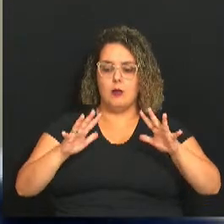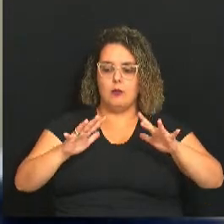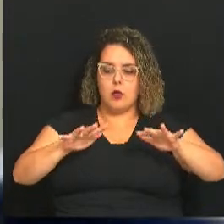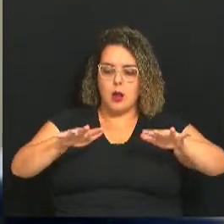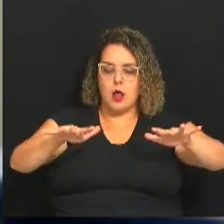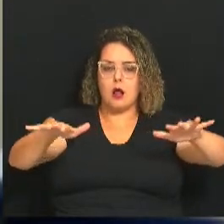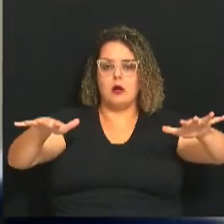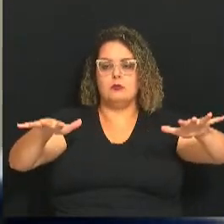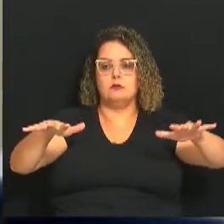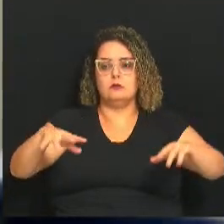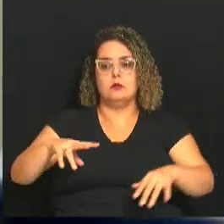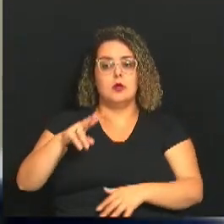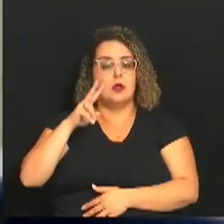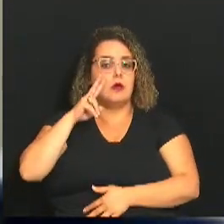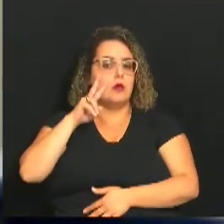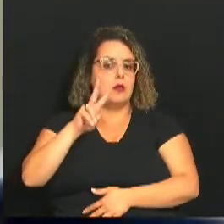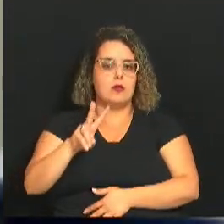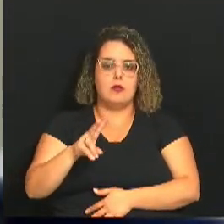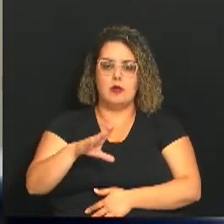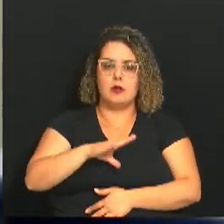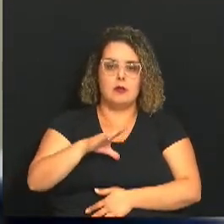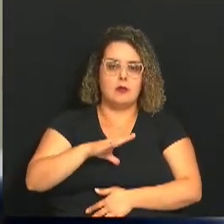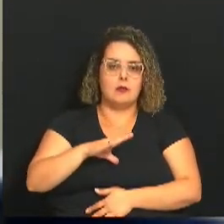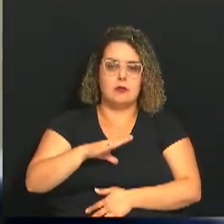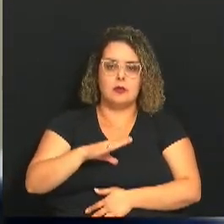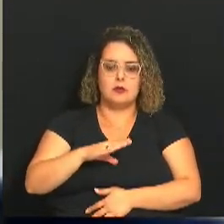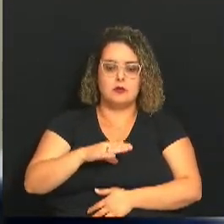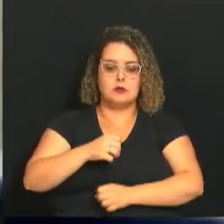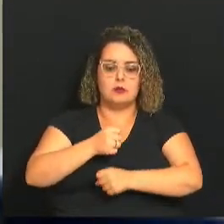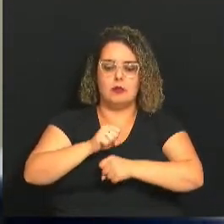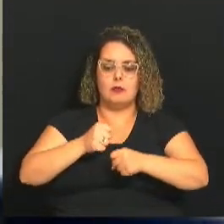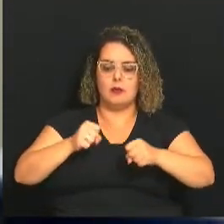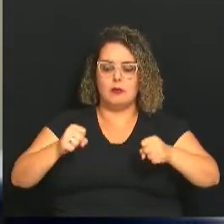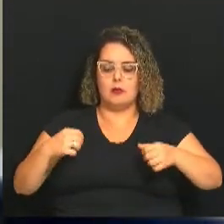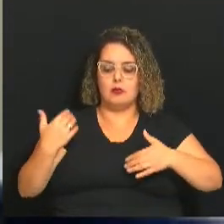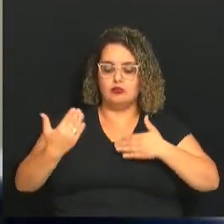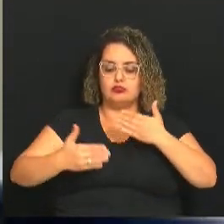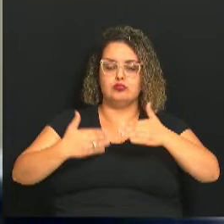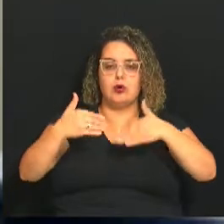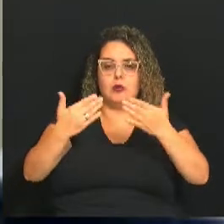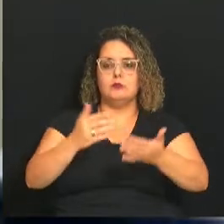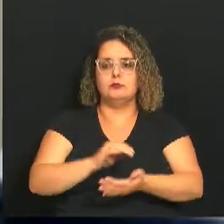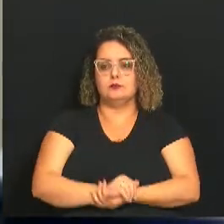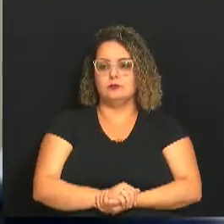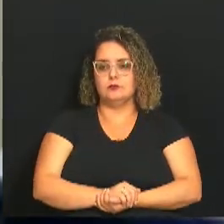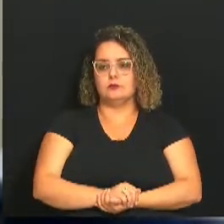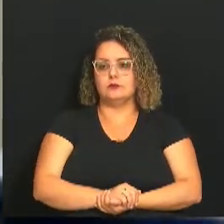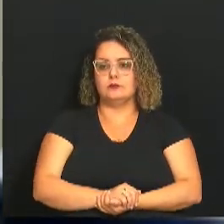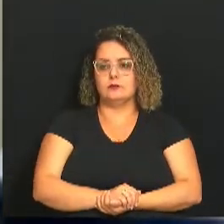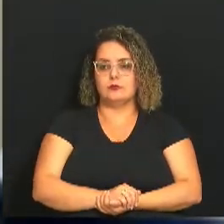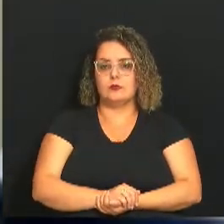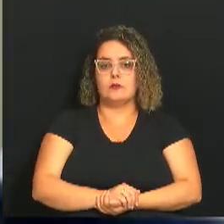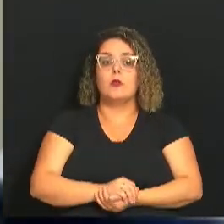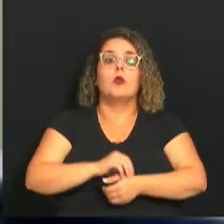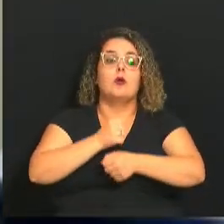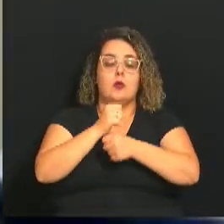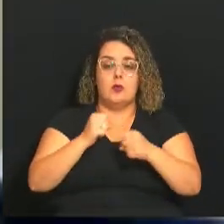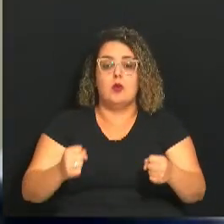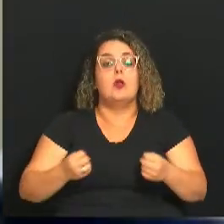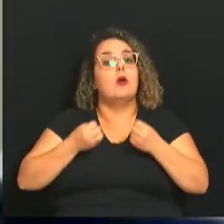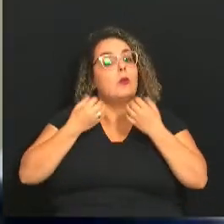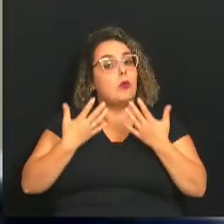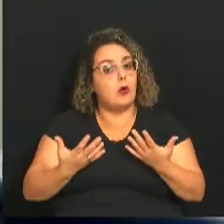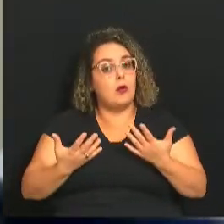eu vi Campinas crescer a longos passos, né? O crescimento ele é muito bom, muito oportuno, mas